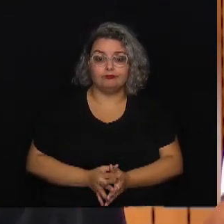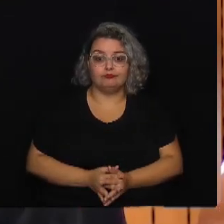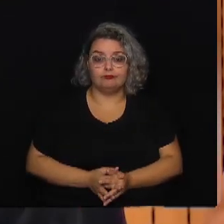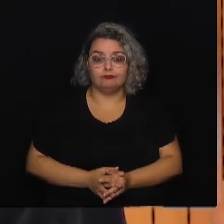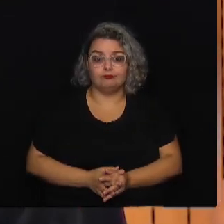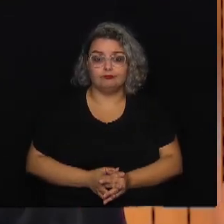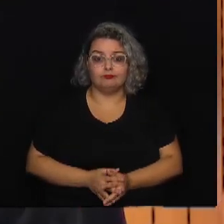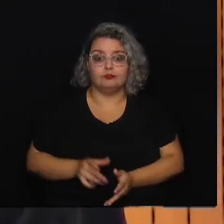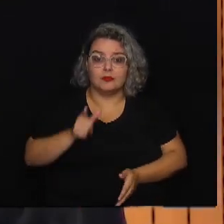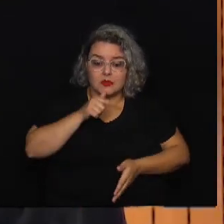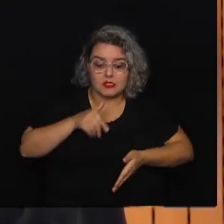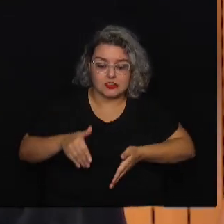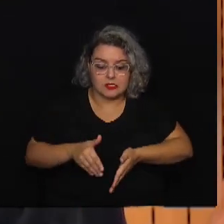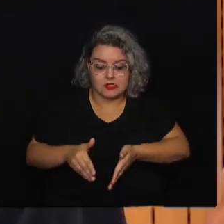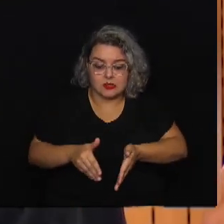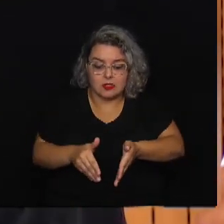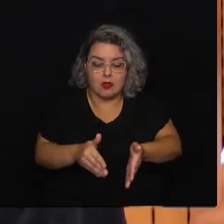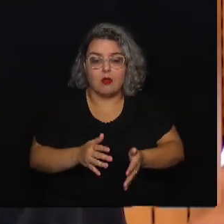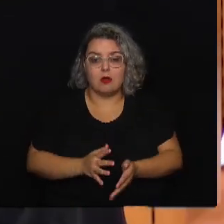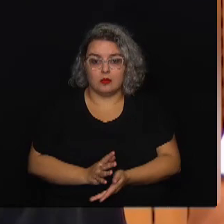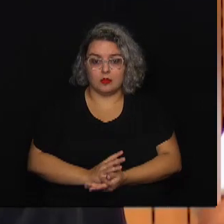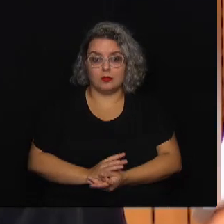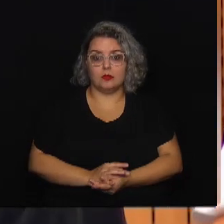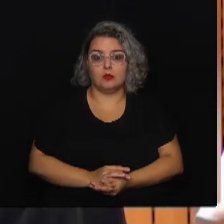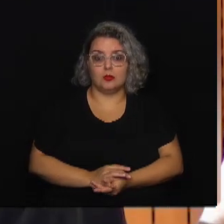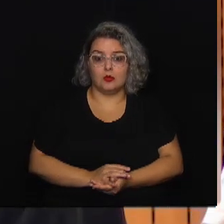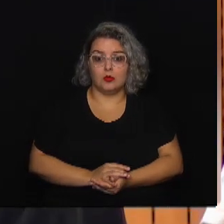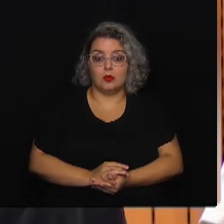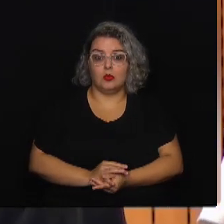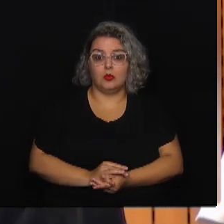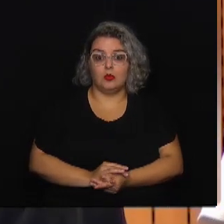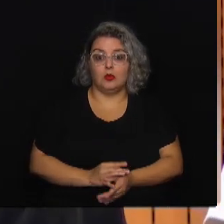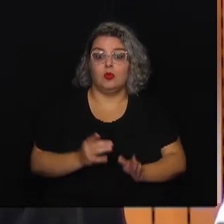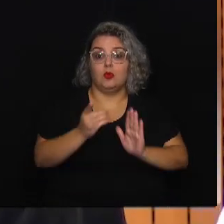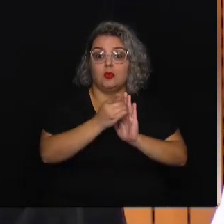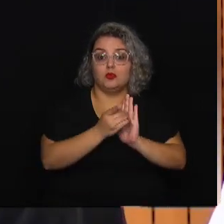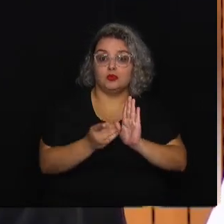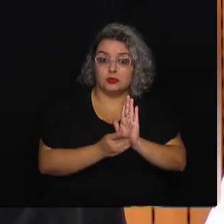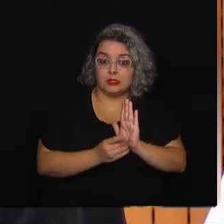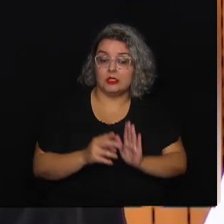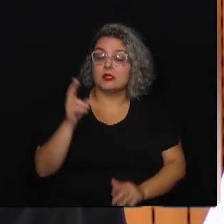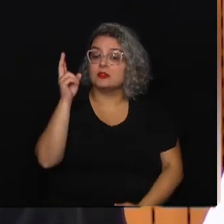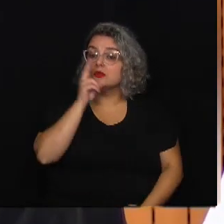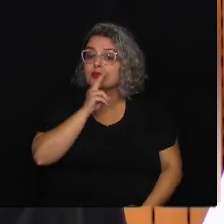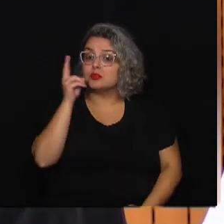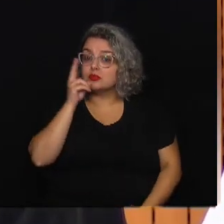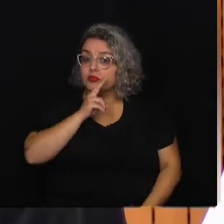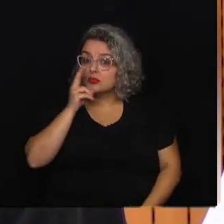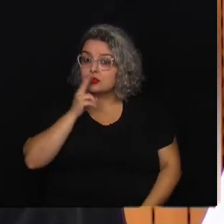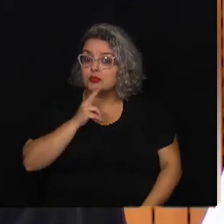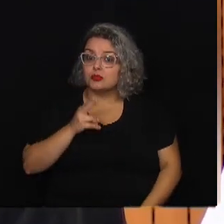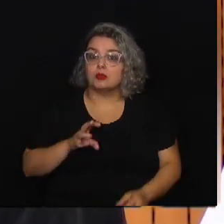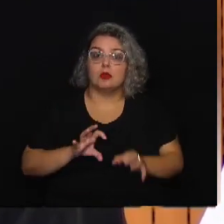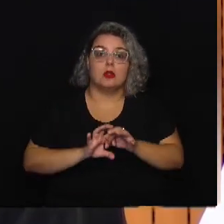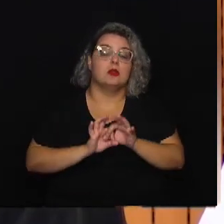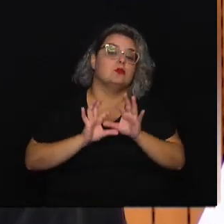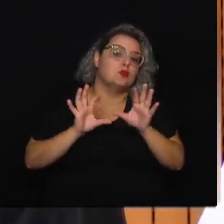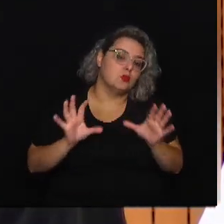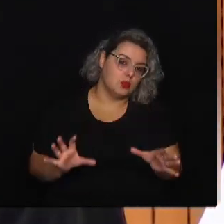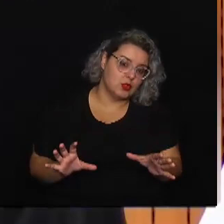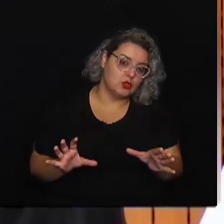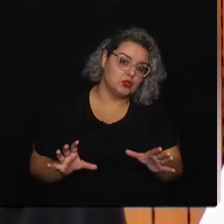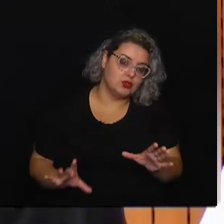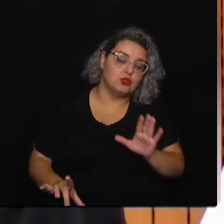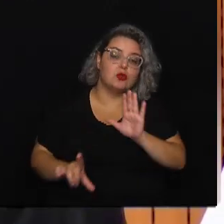desses córregos. O decreto de emergência permite, de acordo com a